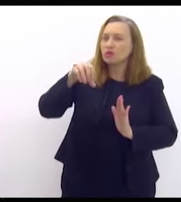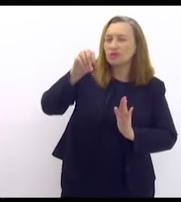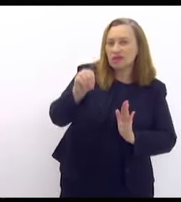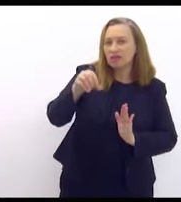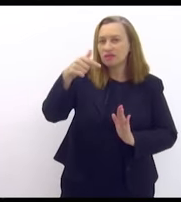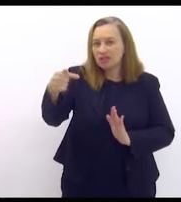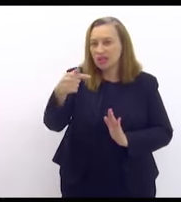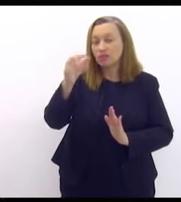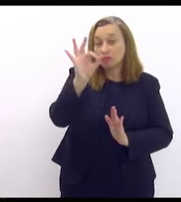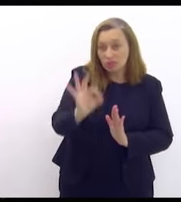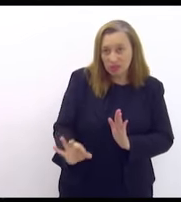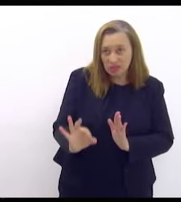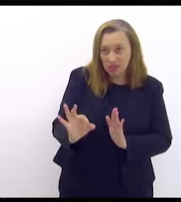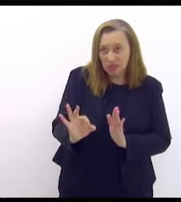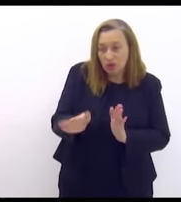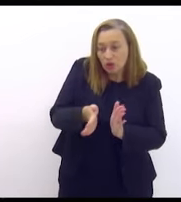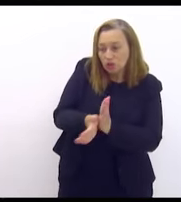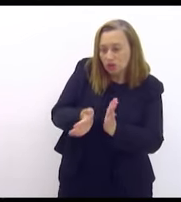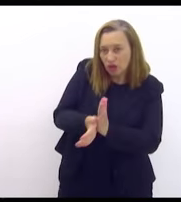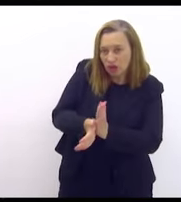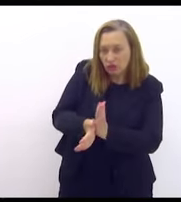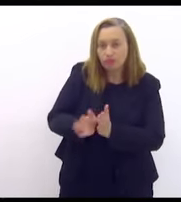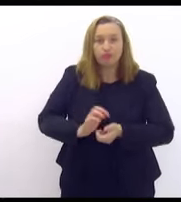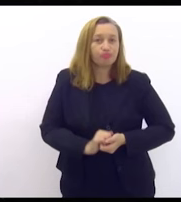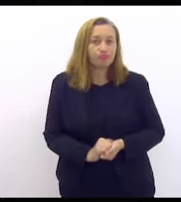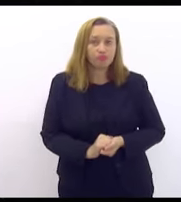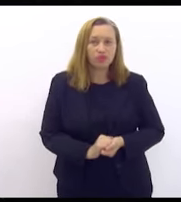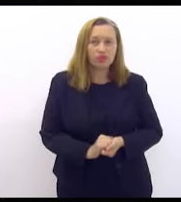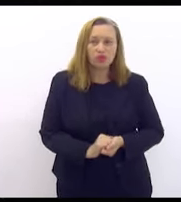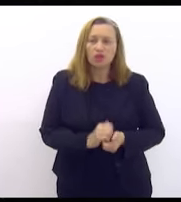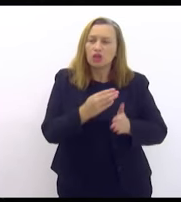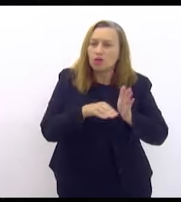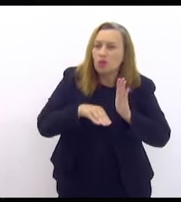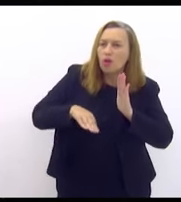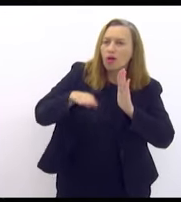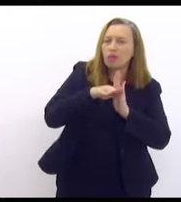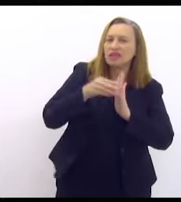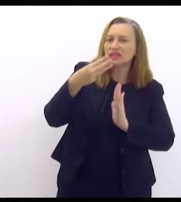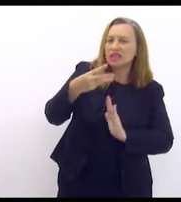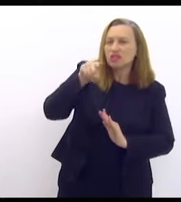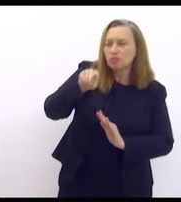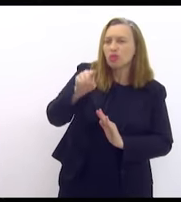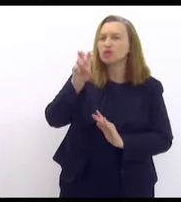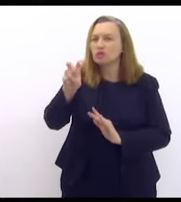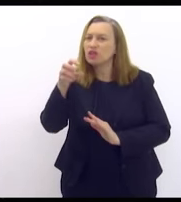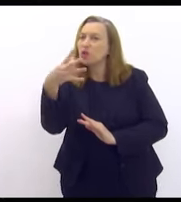9,07% das despesas correntes e um aumento de